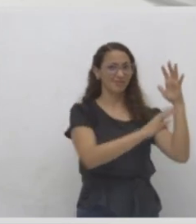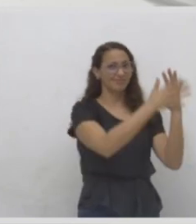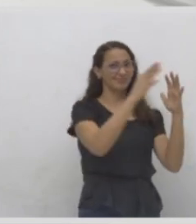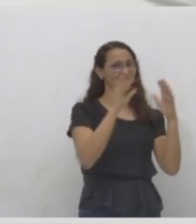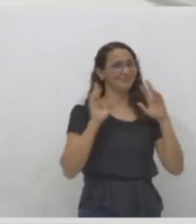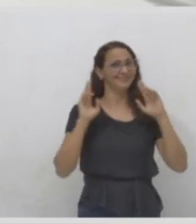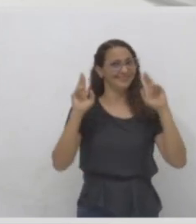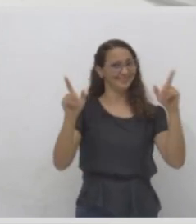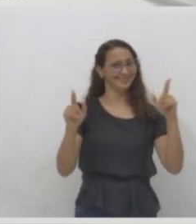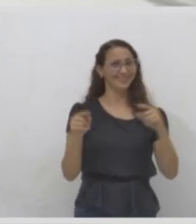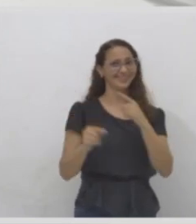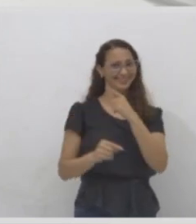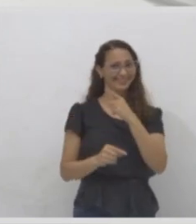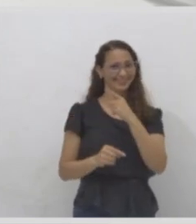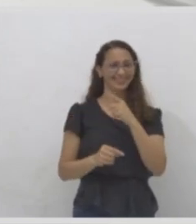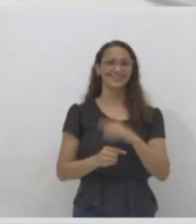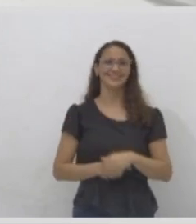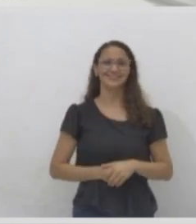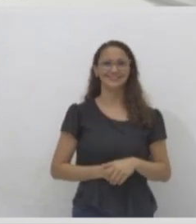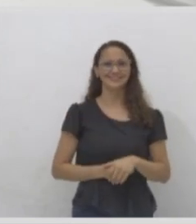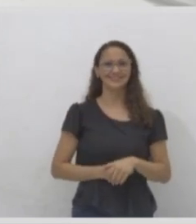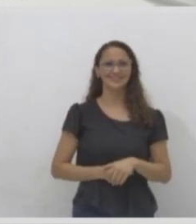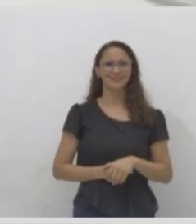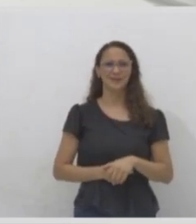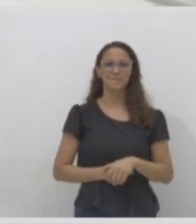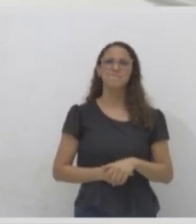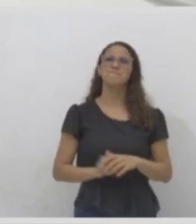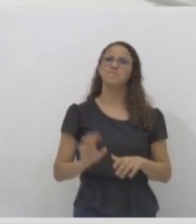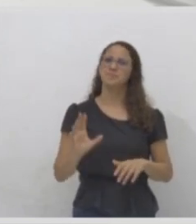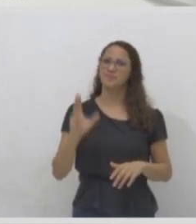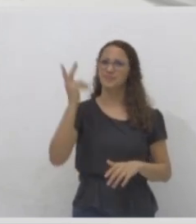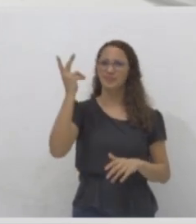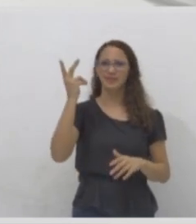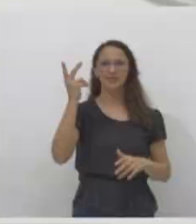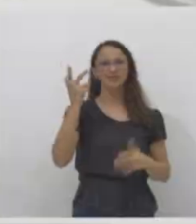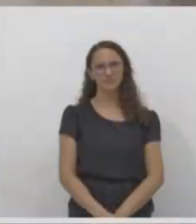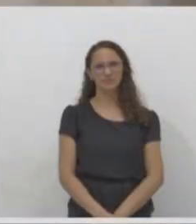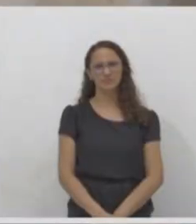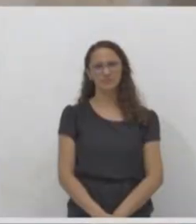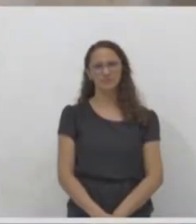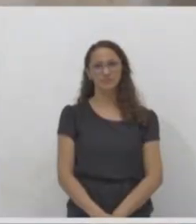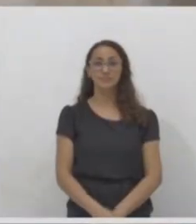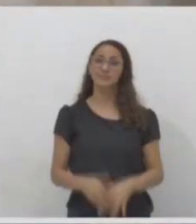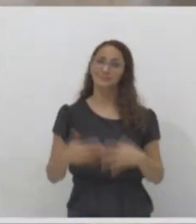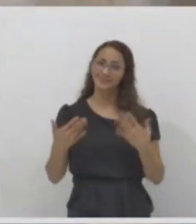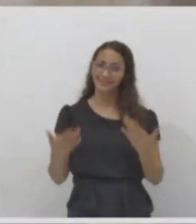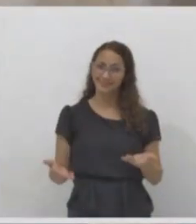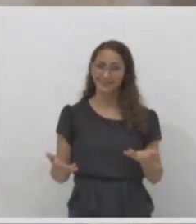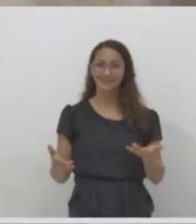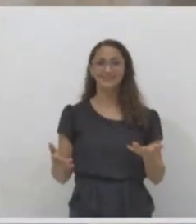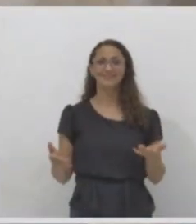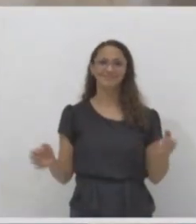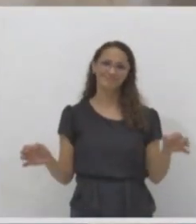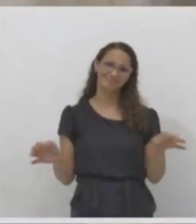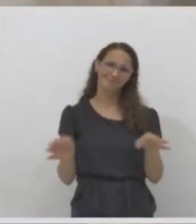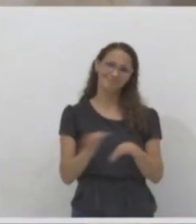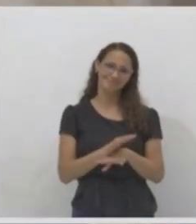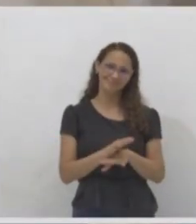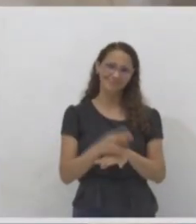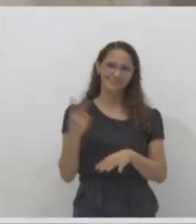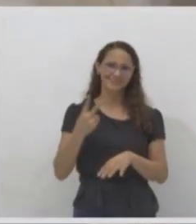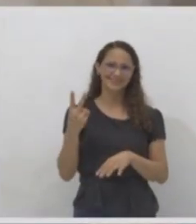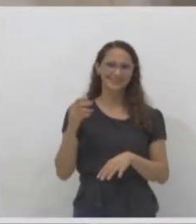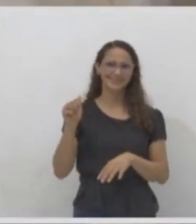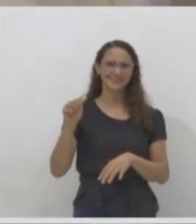mata, tá bom? Isso fez quebrar a borracha da Amazônia, tá certo? Bem, pessoal, aqui acaba a nossa segunda aula.